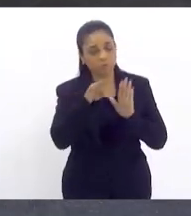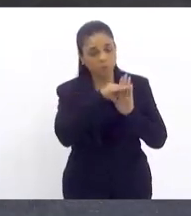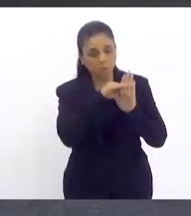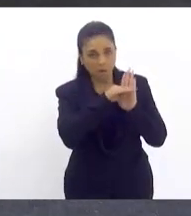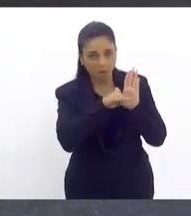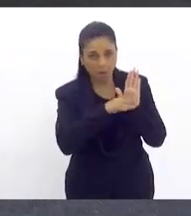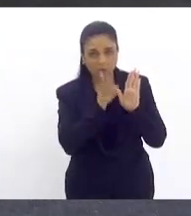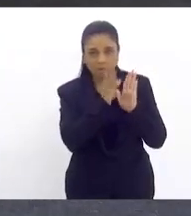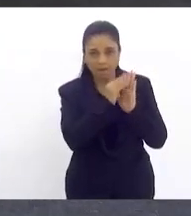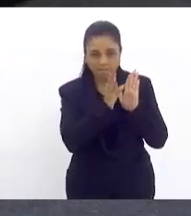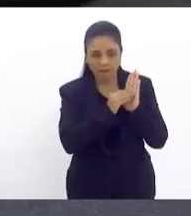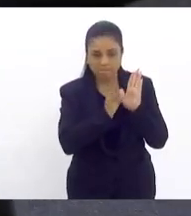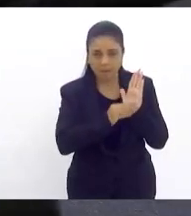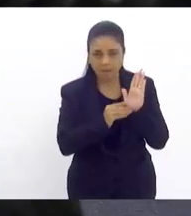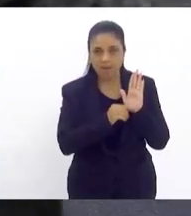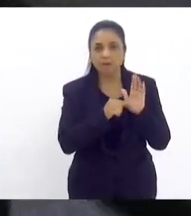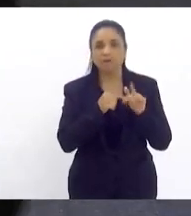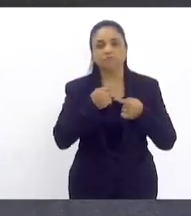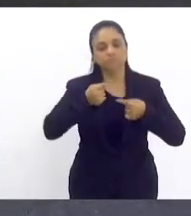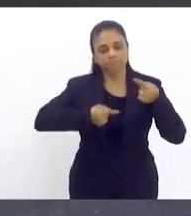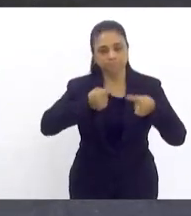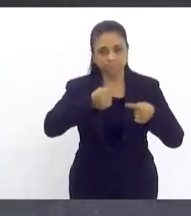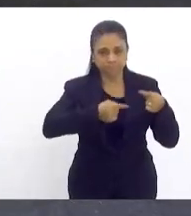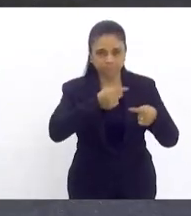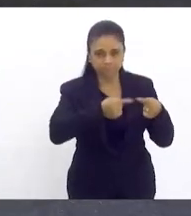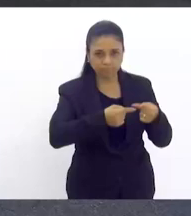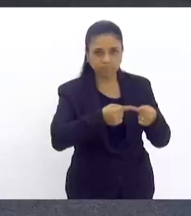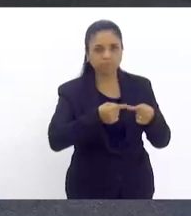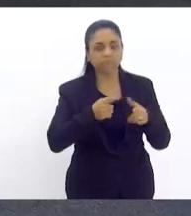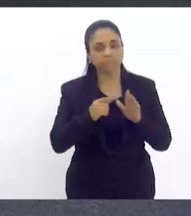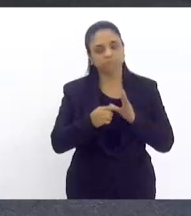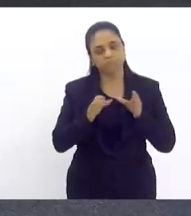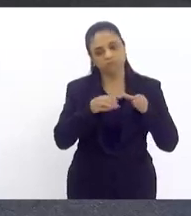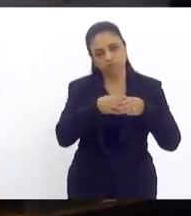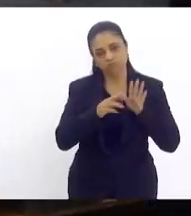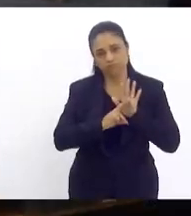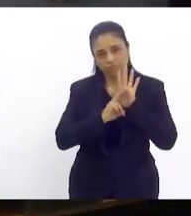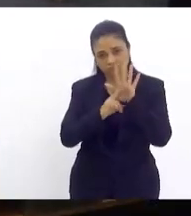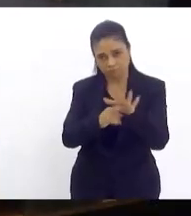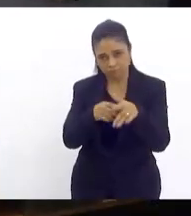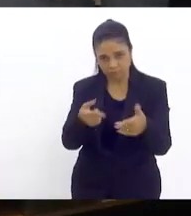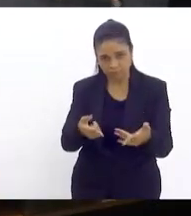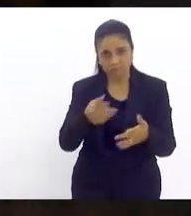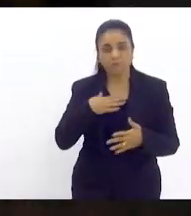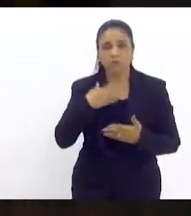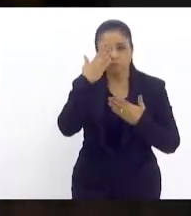possa imediatamente fazer valer a questão das frentes Obrigada presidente